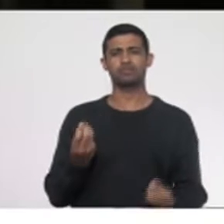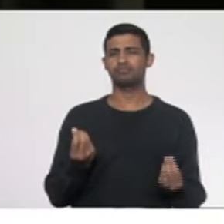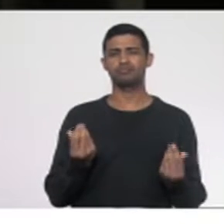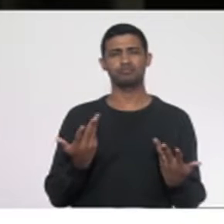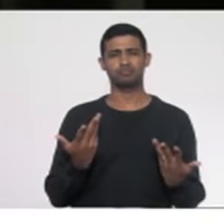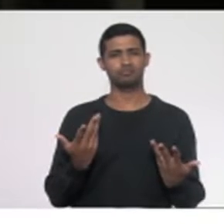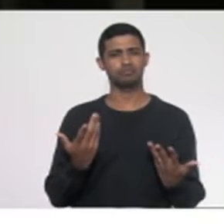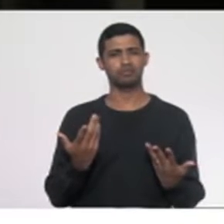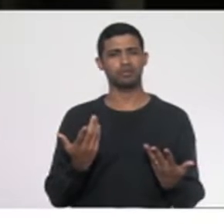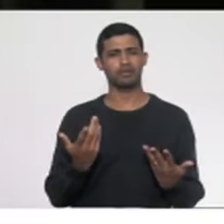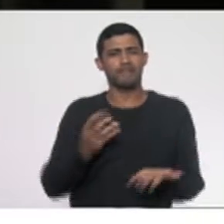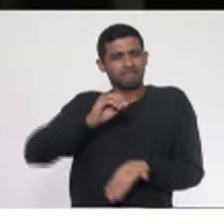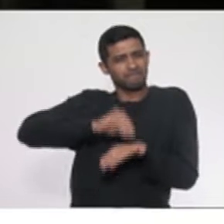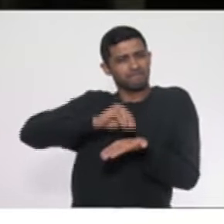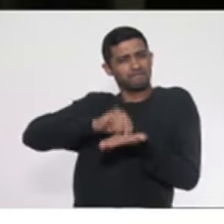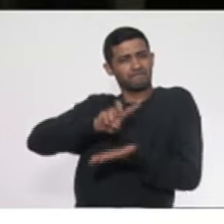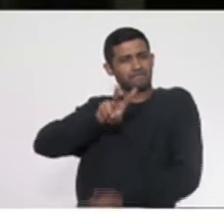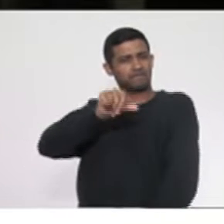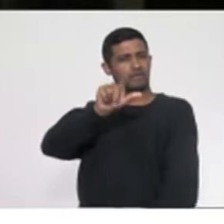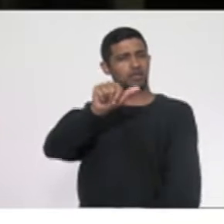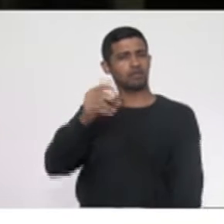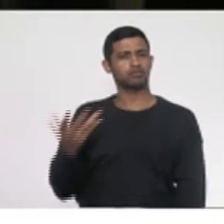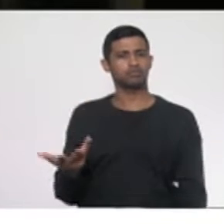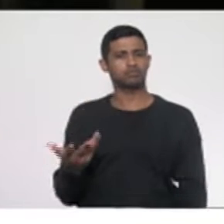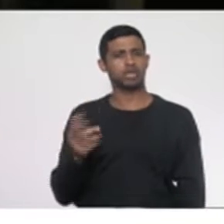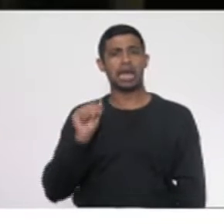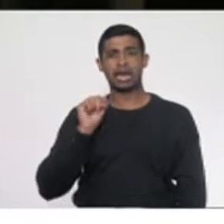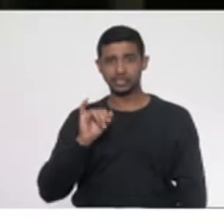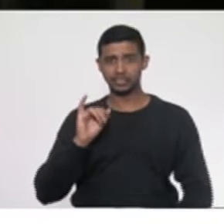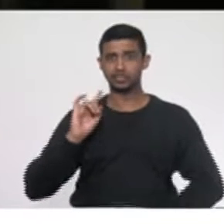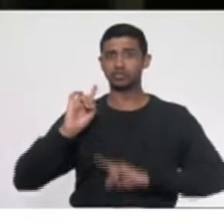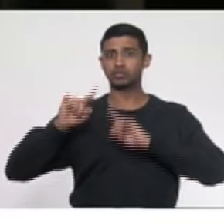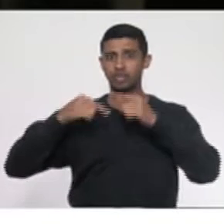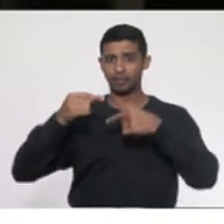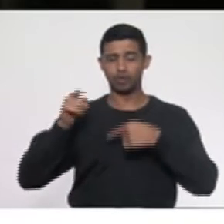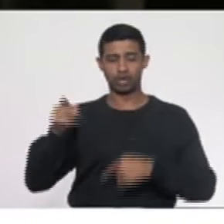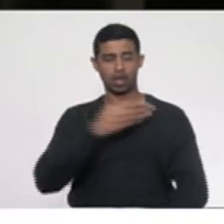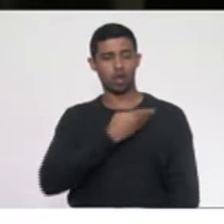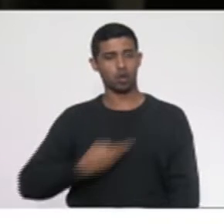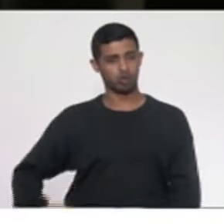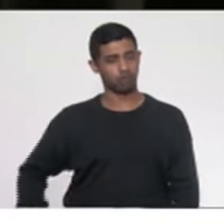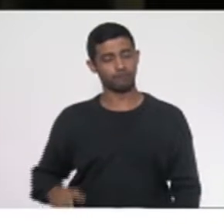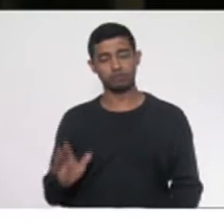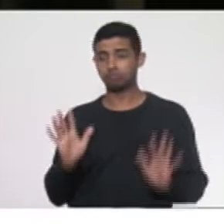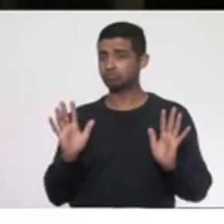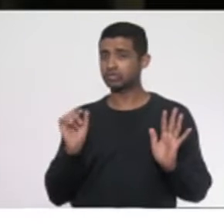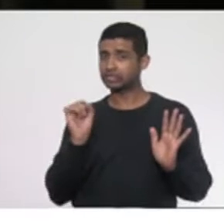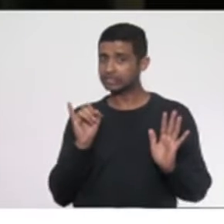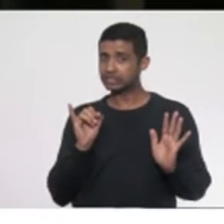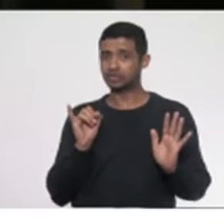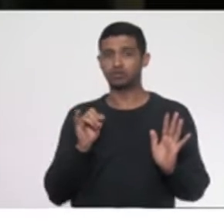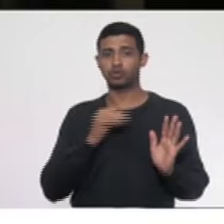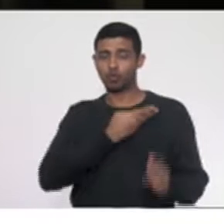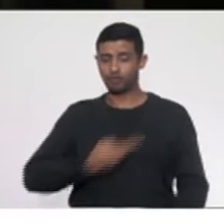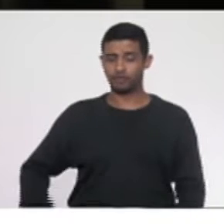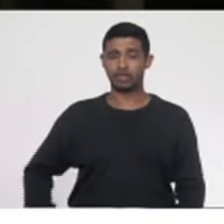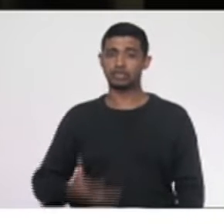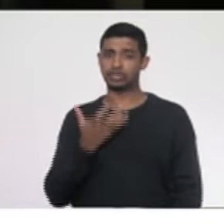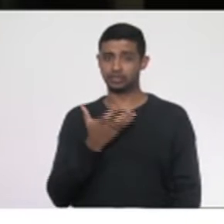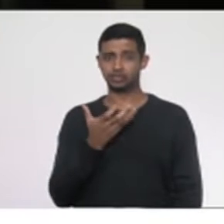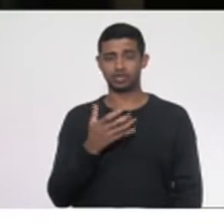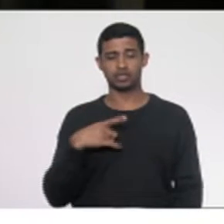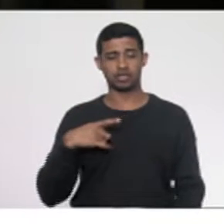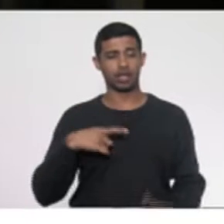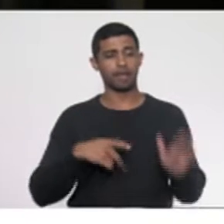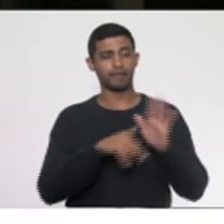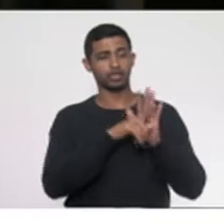dar baixa na vaga. E se depois o governo assim o desejasse, no projeto de